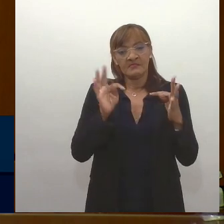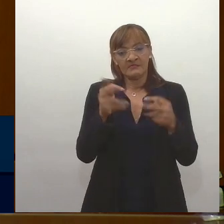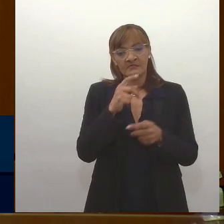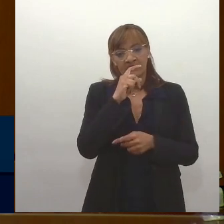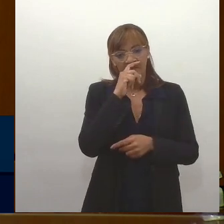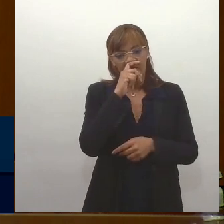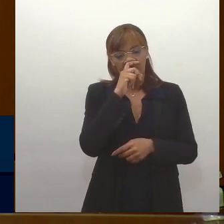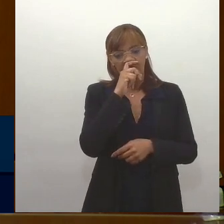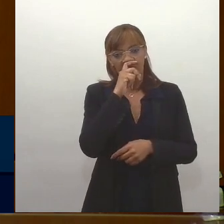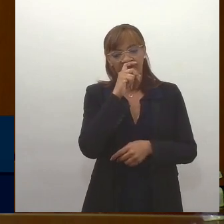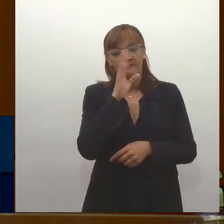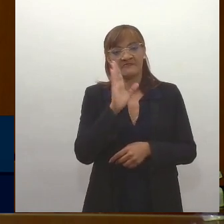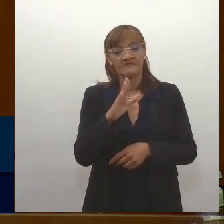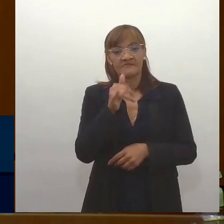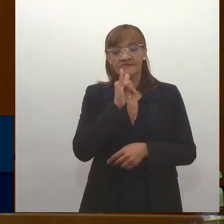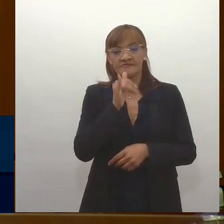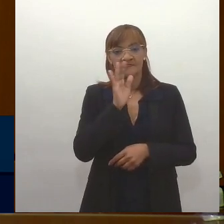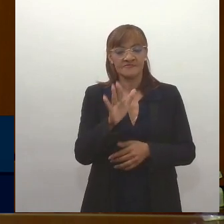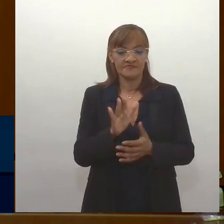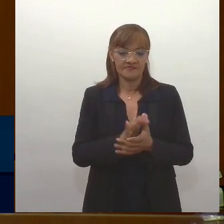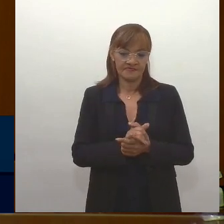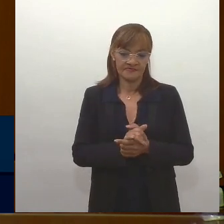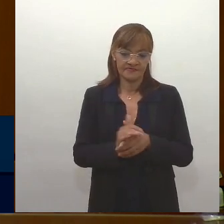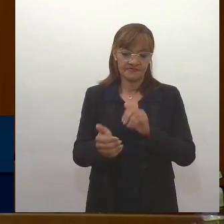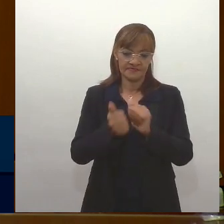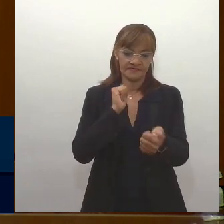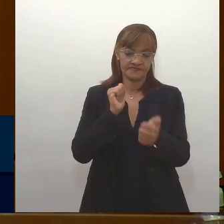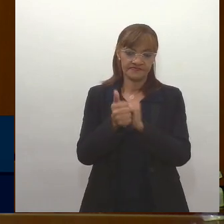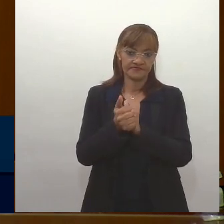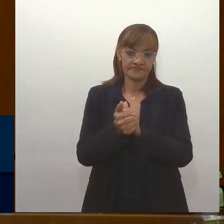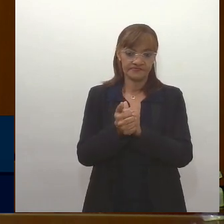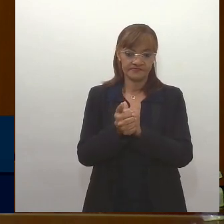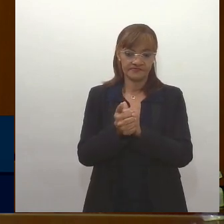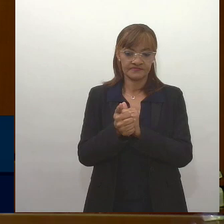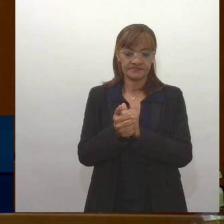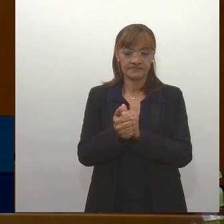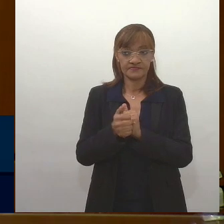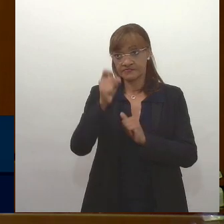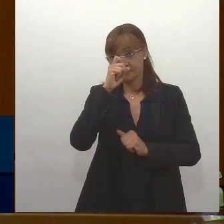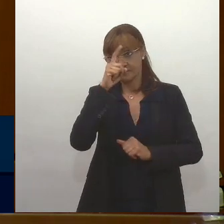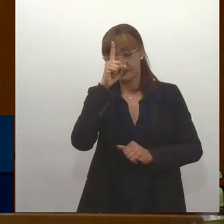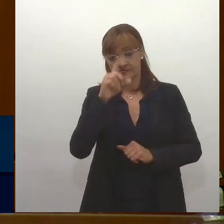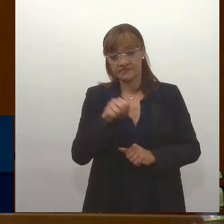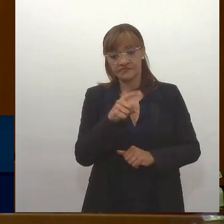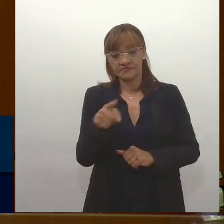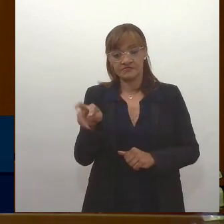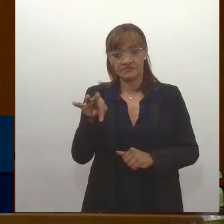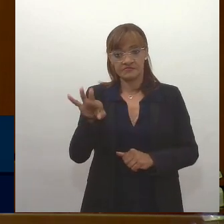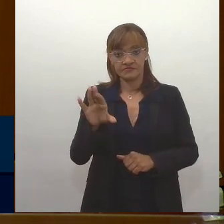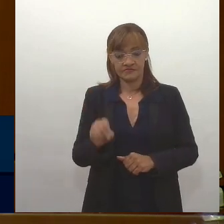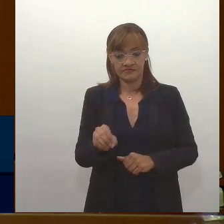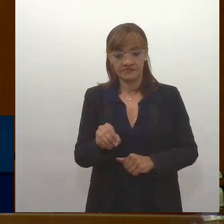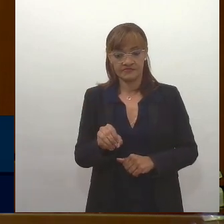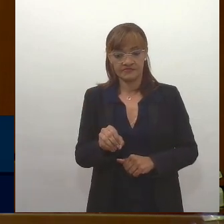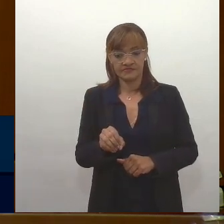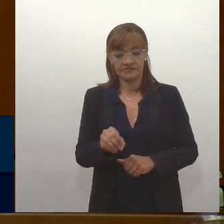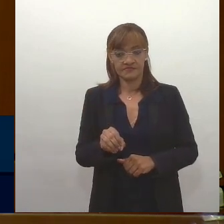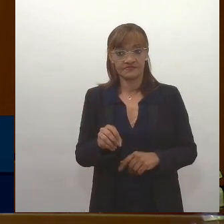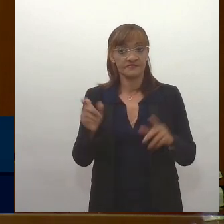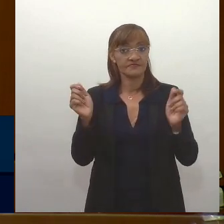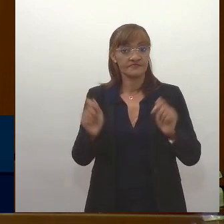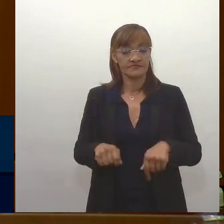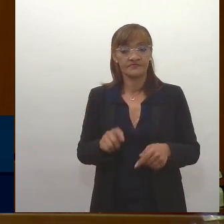exemplo do Sport Clube Rio Branco e do Hospital São Pedro de Alcântara em tempo se faz necessário